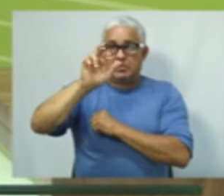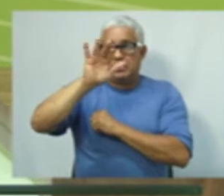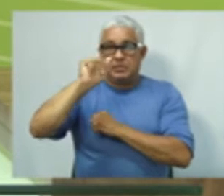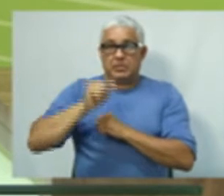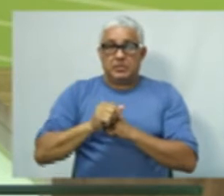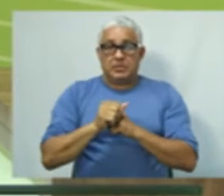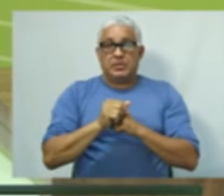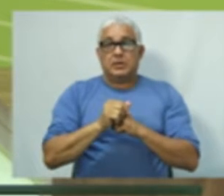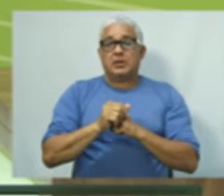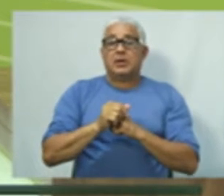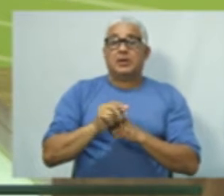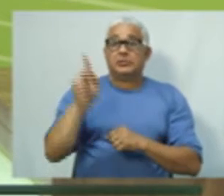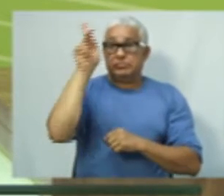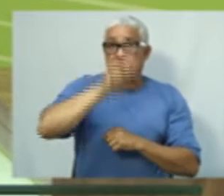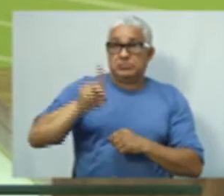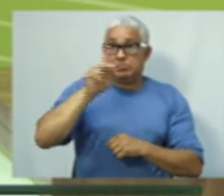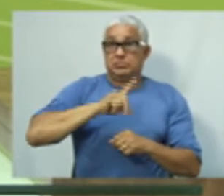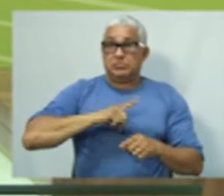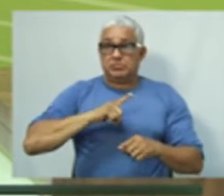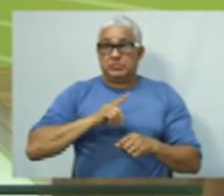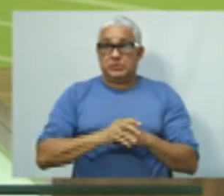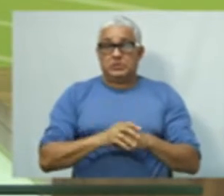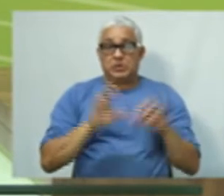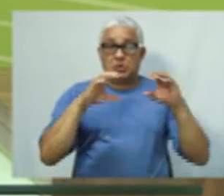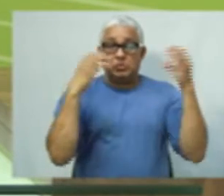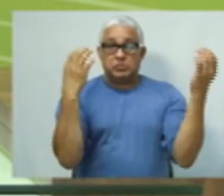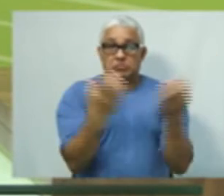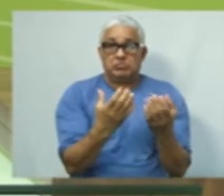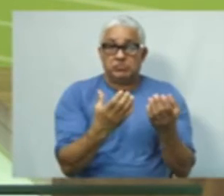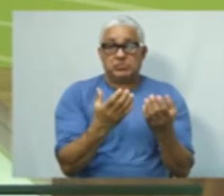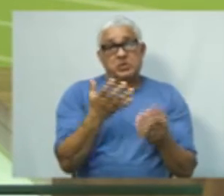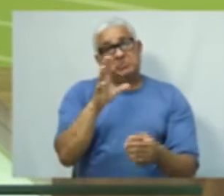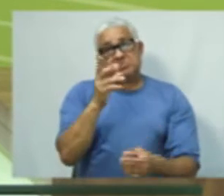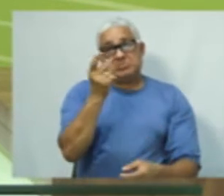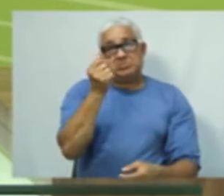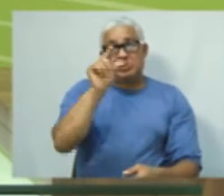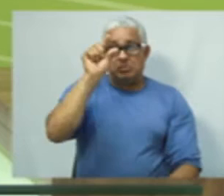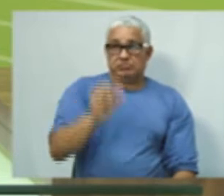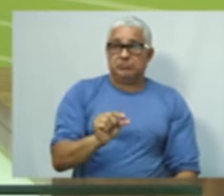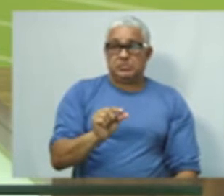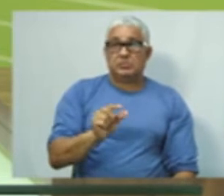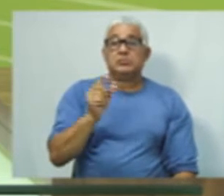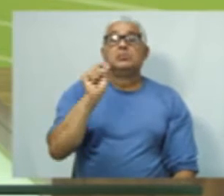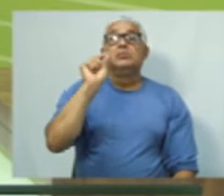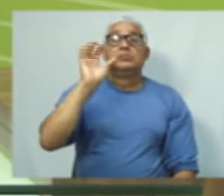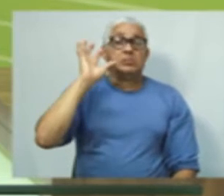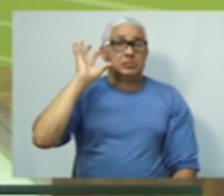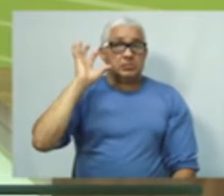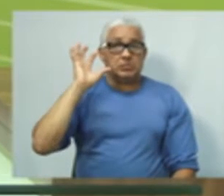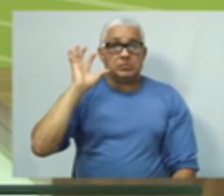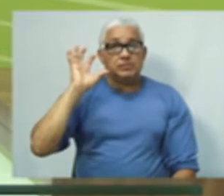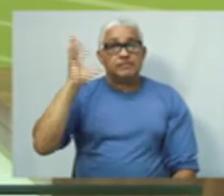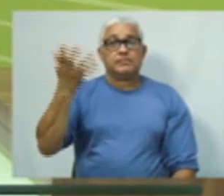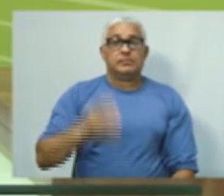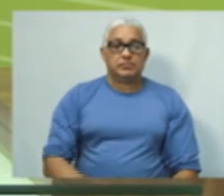que tinha uma renda não muito alta. Resultado, as pessoas que frequentavam aquele shopping preferiam comprar sorvete, que era mais